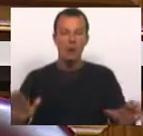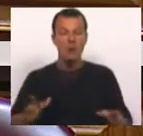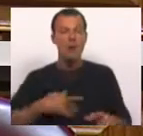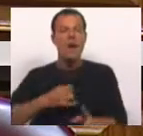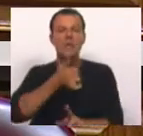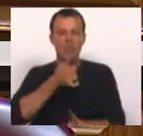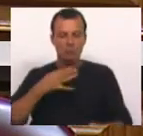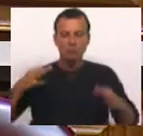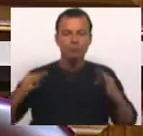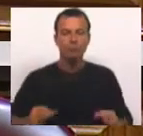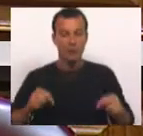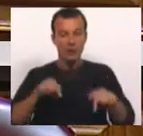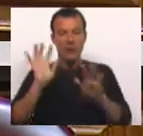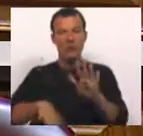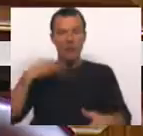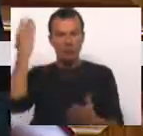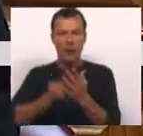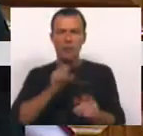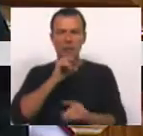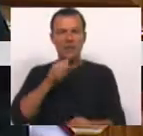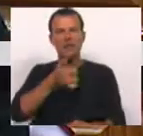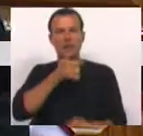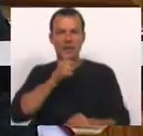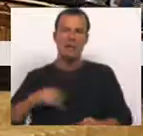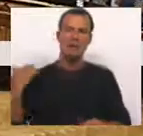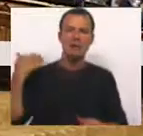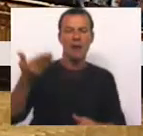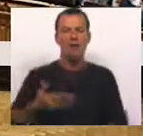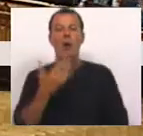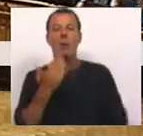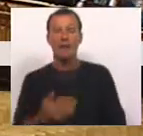consideramos legítima que esta Assembleia da República possa vir a tomar. Muito obrigada. Obrigado, senhora.